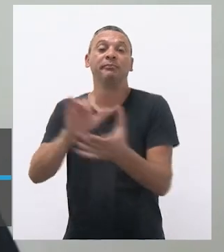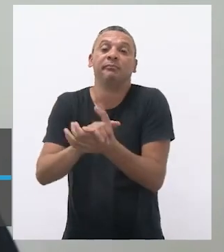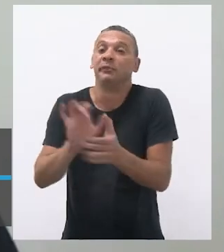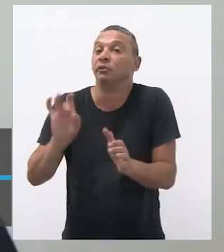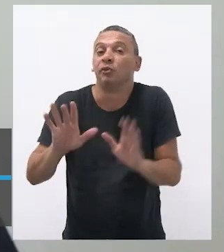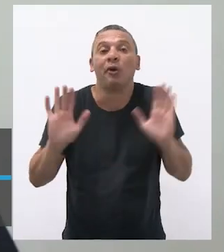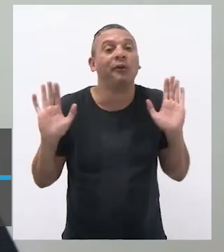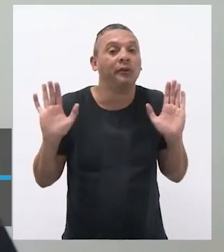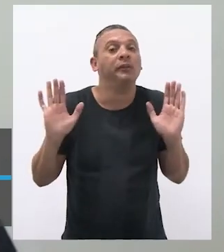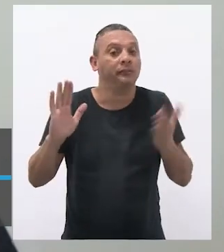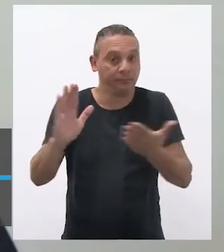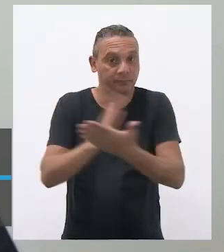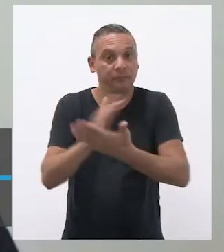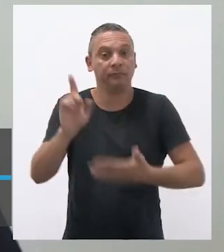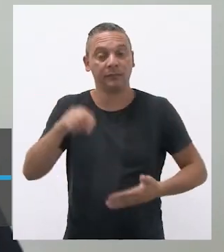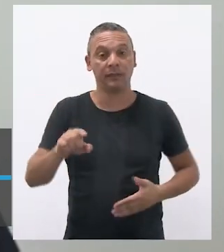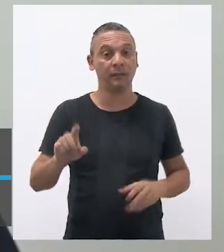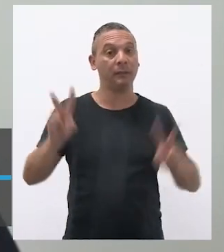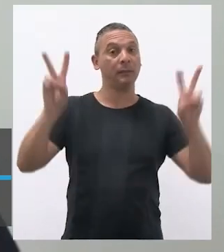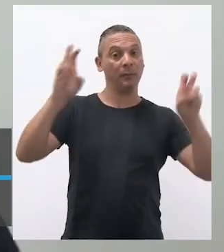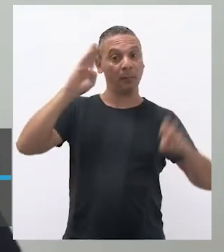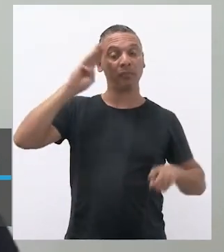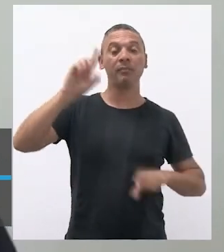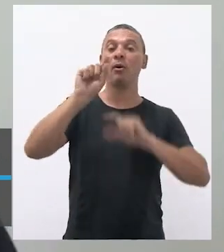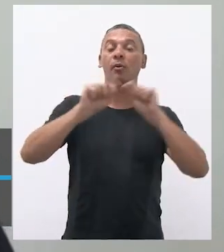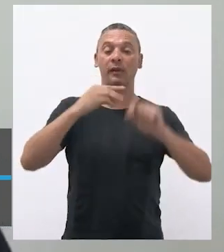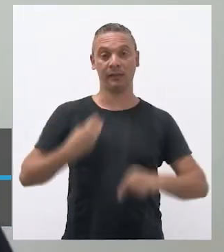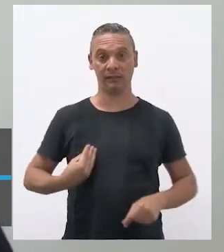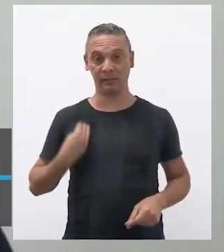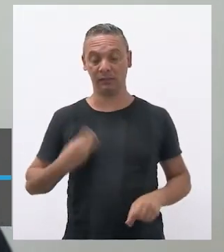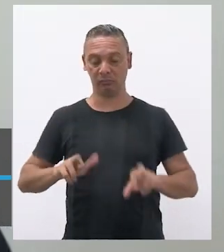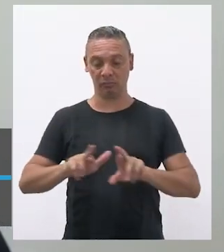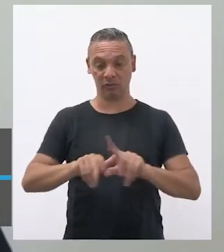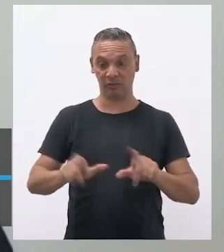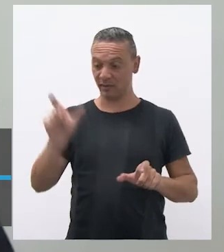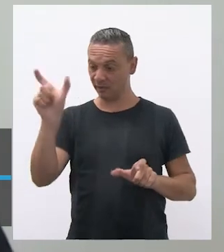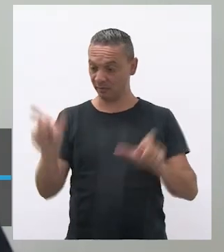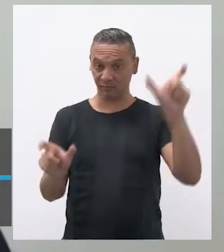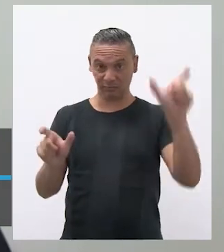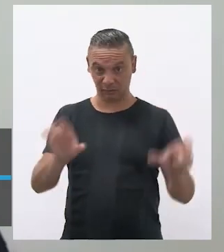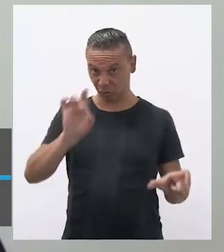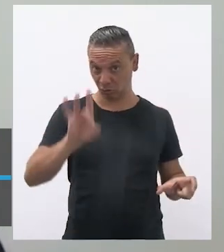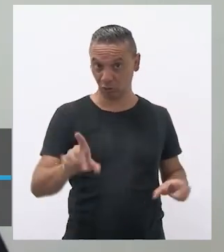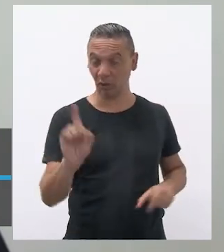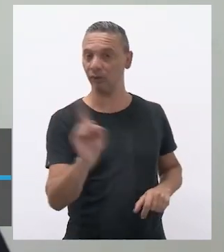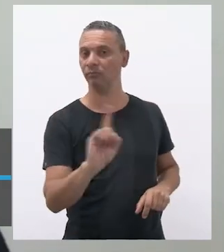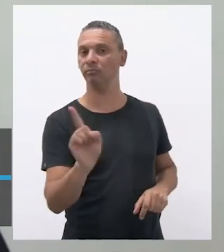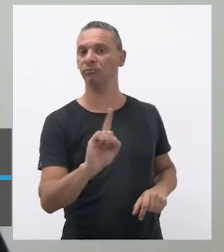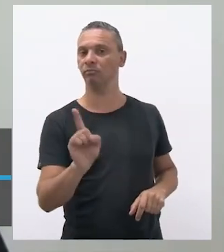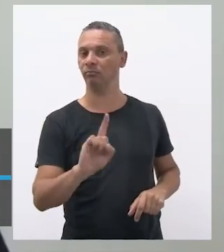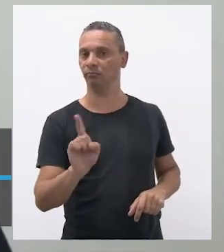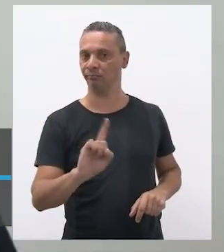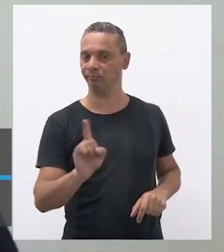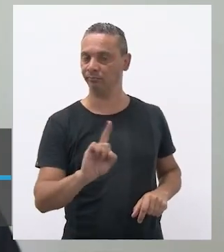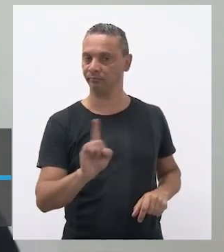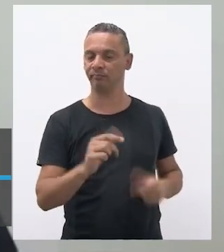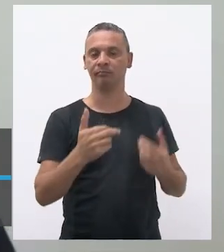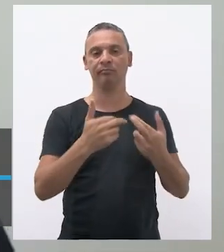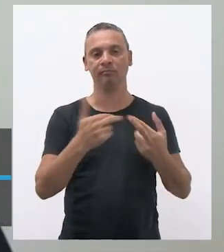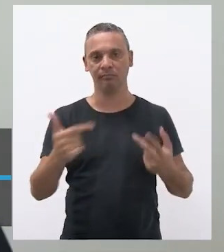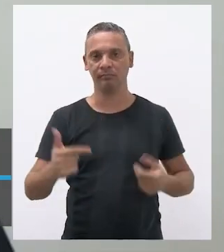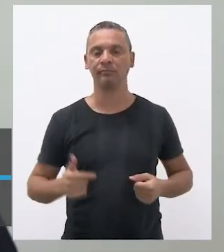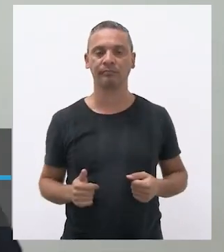o ponto fundamental aqui não é a existência de diferenciação por si só, a existência de diferenciação de papéis entre